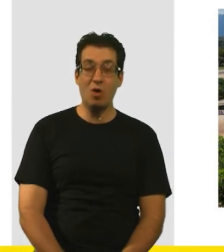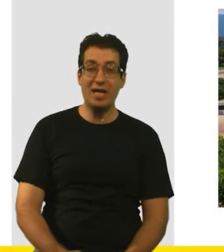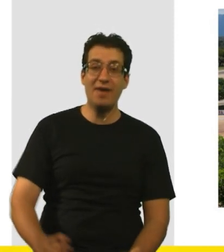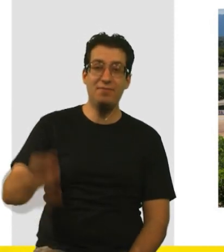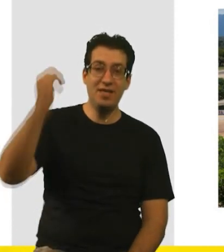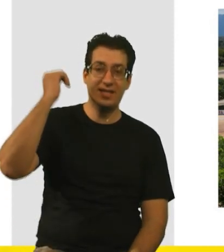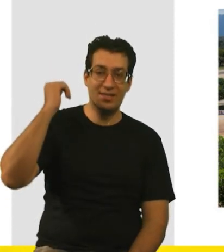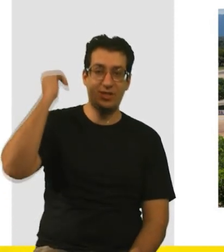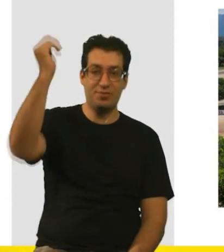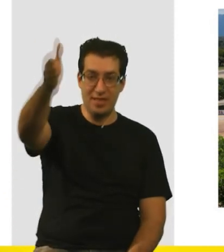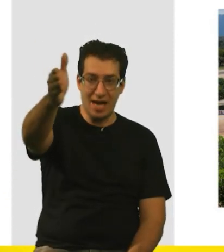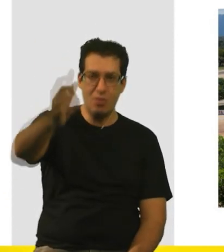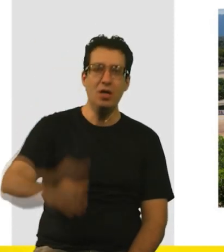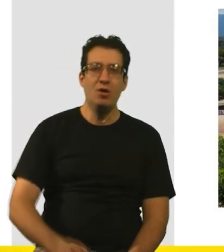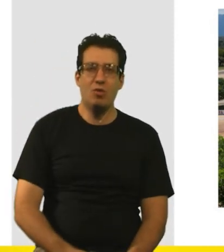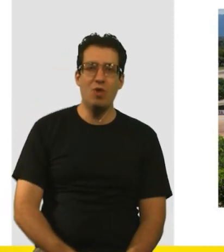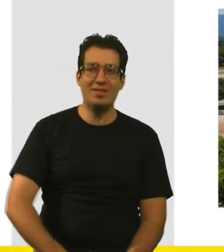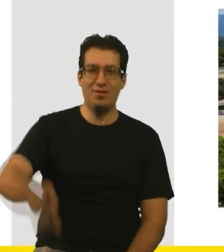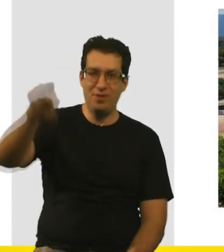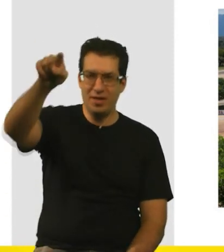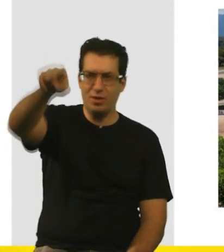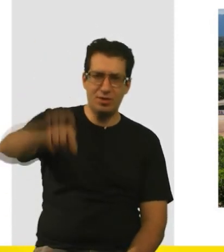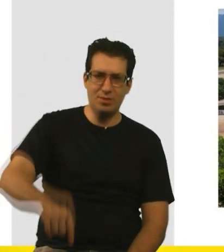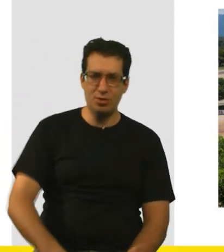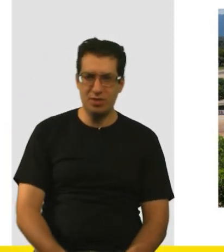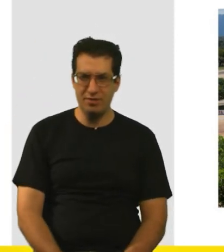comunicação, qualquer via que seja federal, como